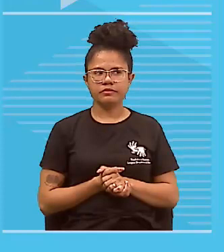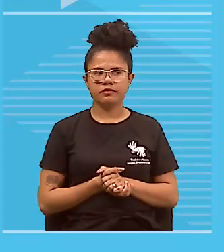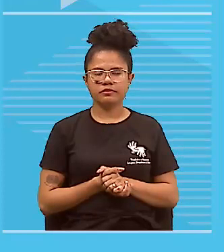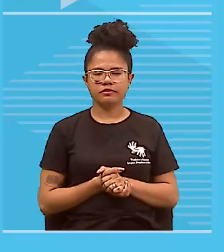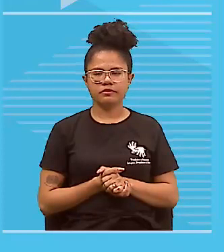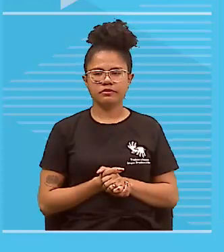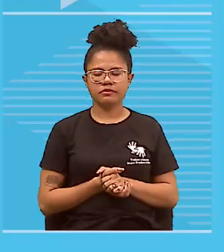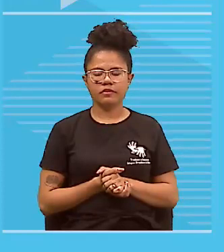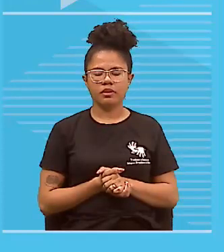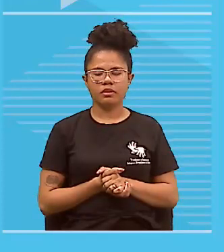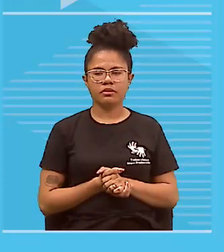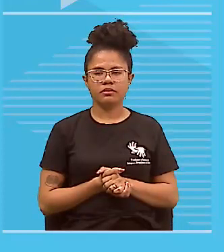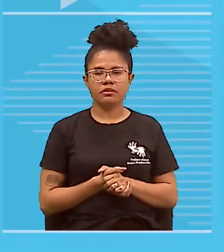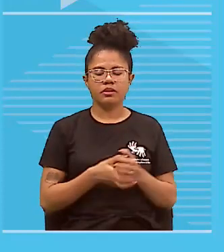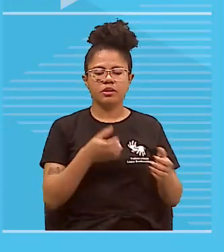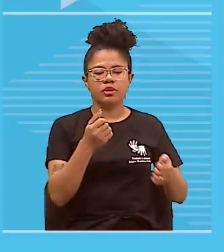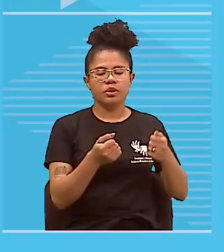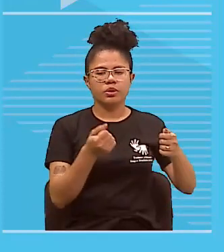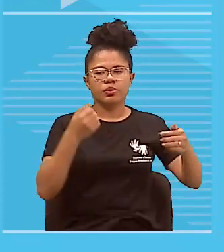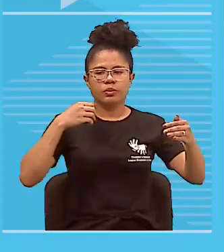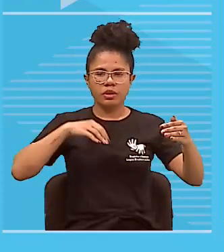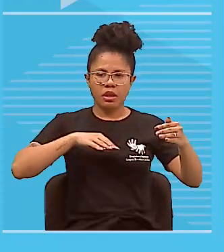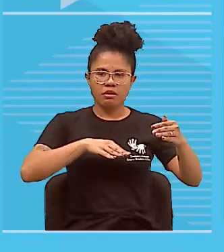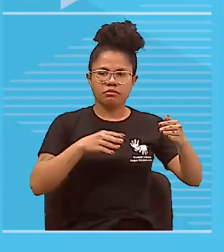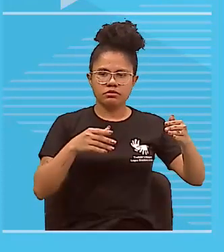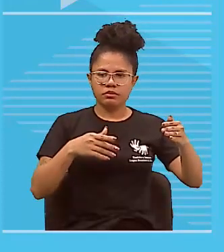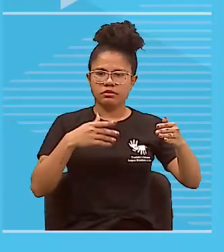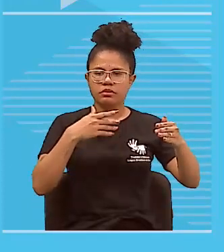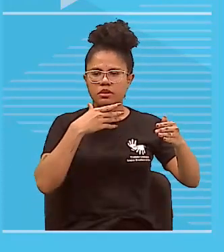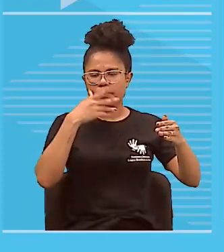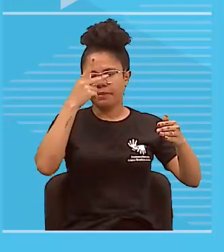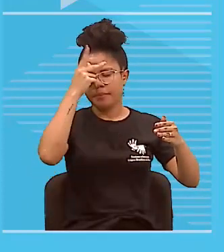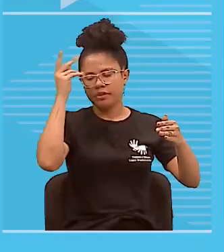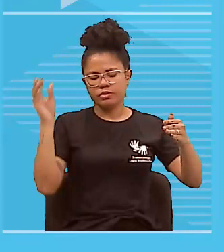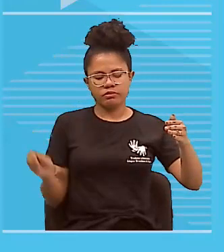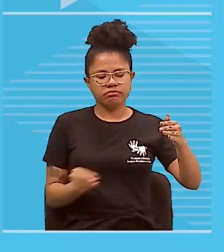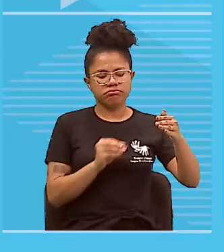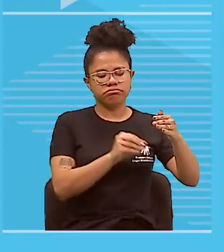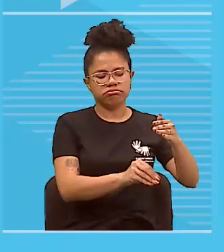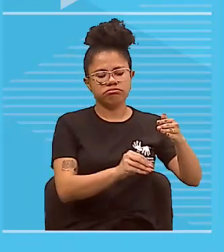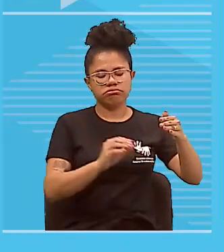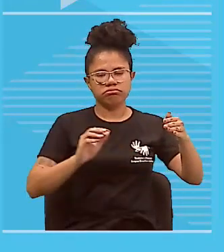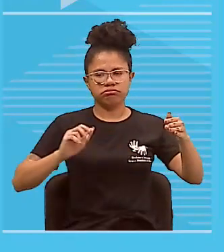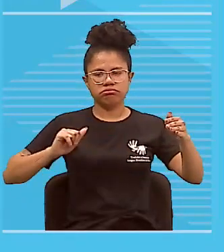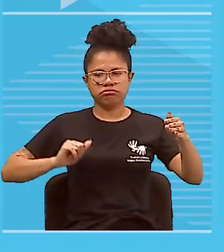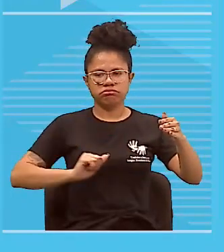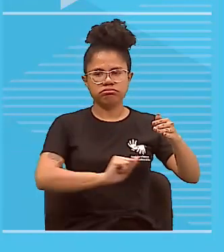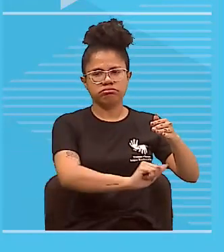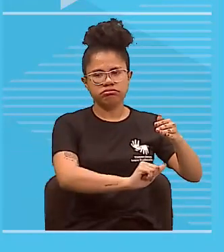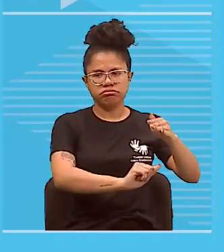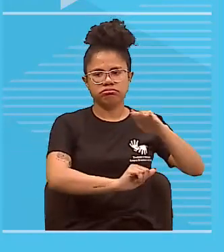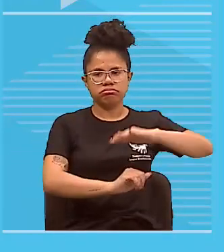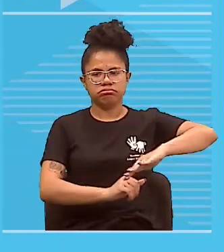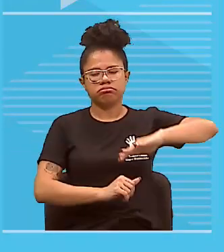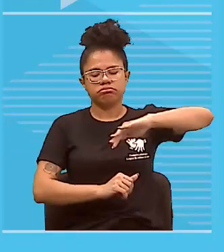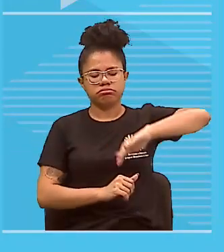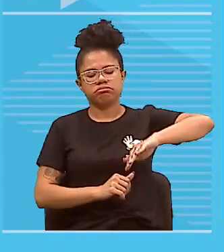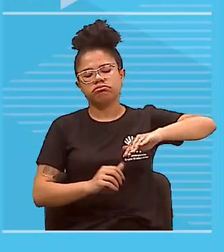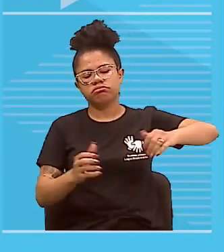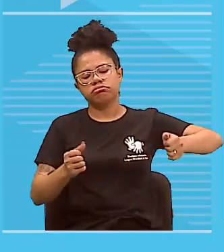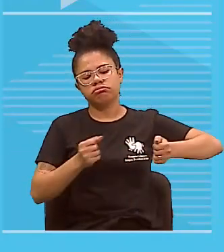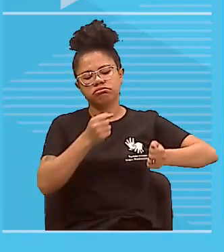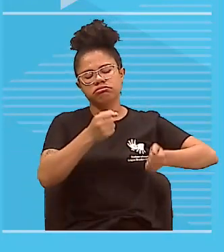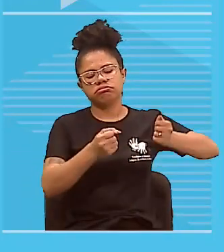colocaram ele num carro e botaram o gás. Eu fico lacrimejando toda vez que eu lembro dessa história. E me arrepio, porque